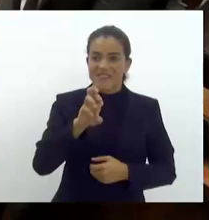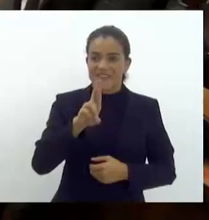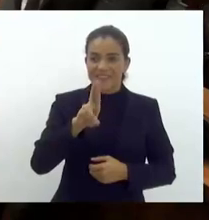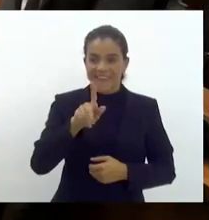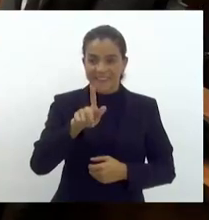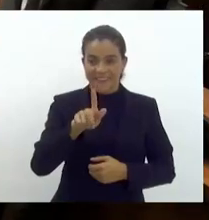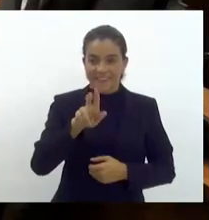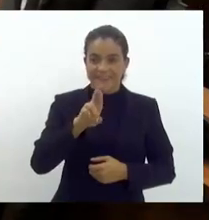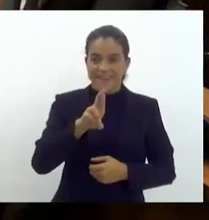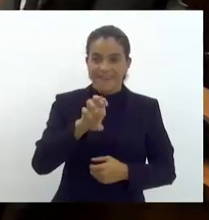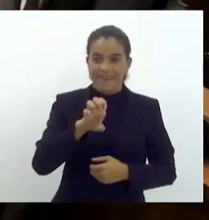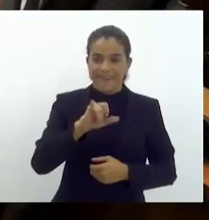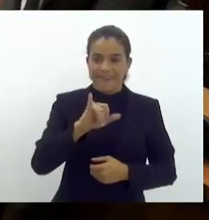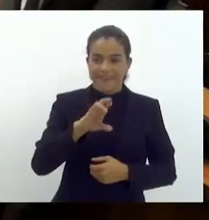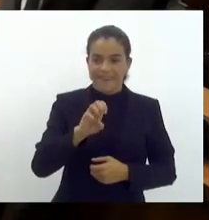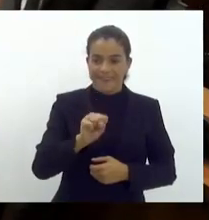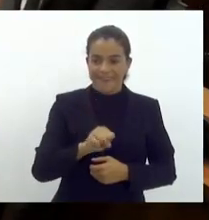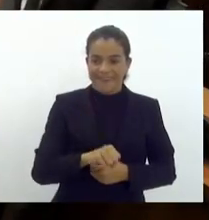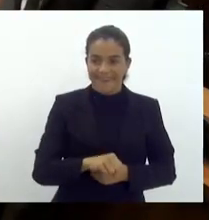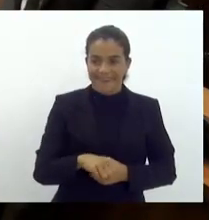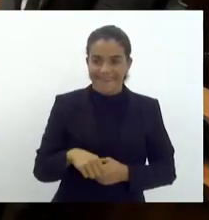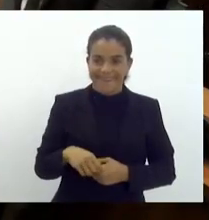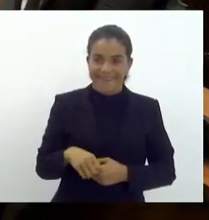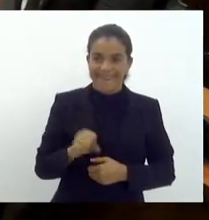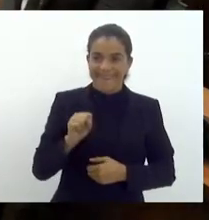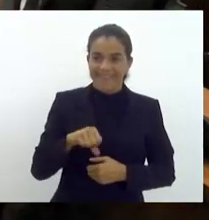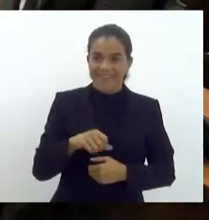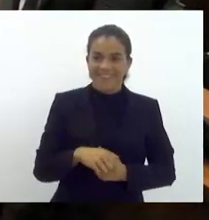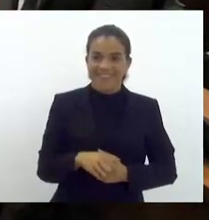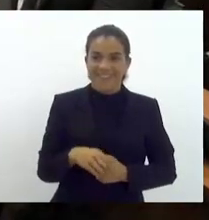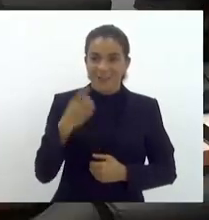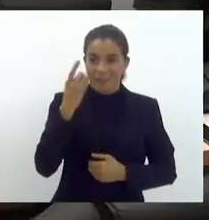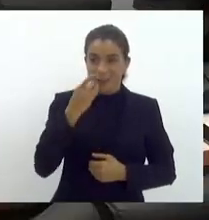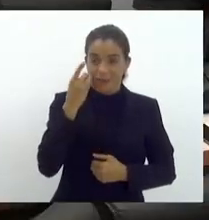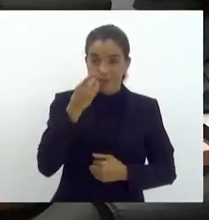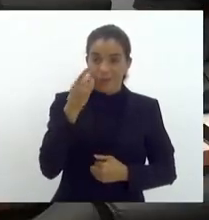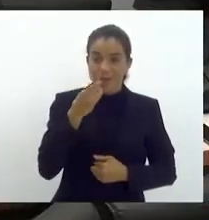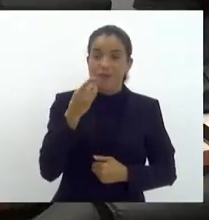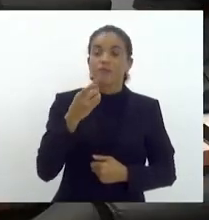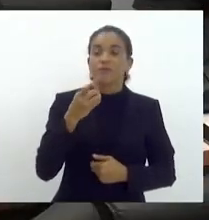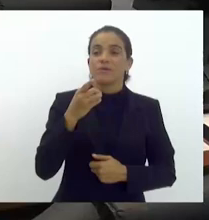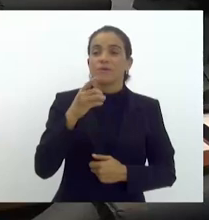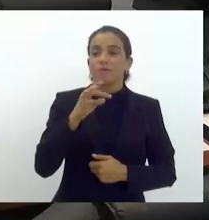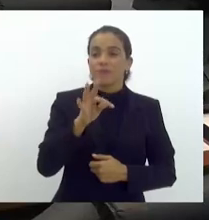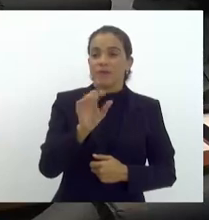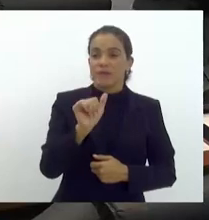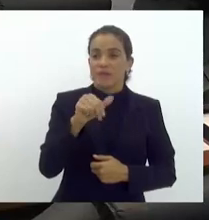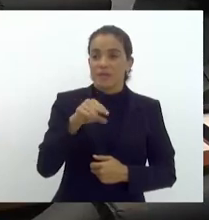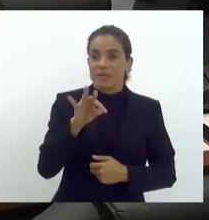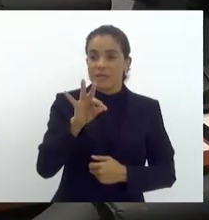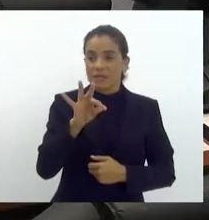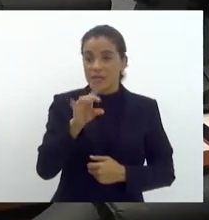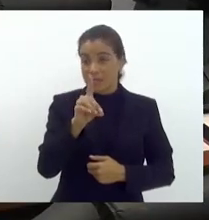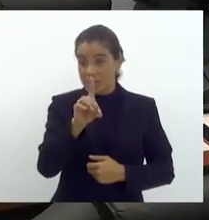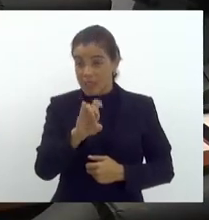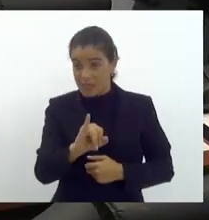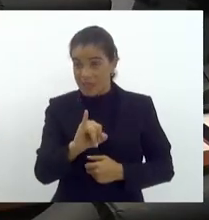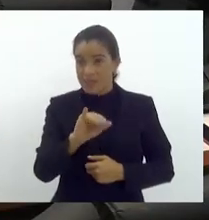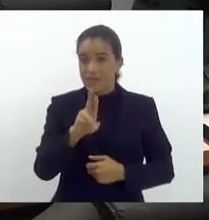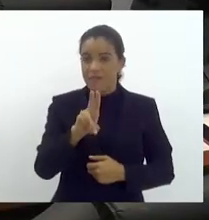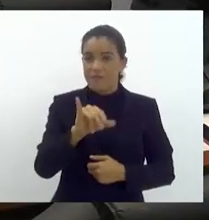sim obrigado Deputado Sérgio Fernandes Deputado Dani Vieira